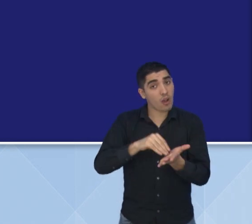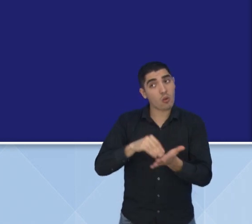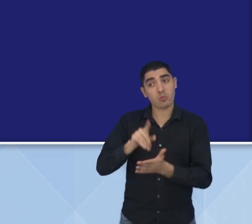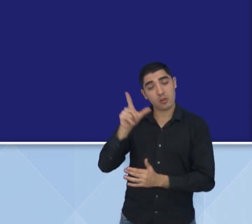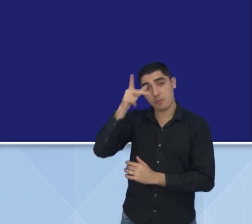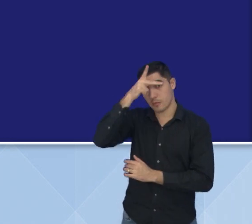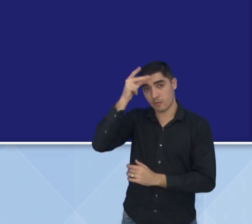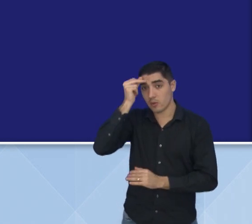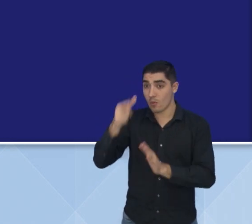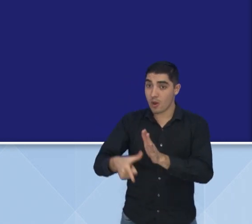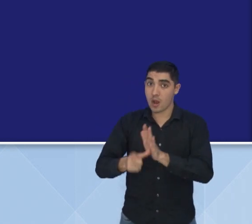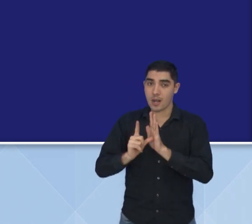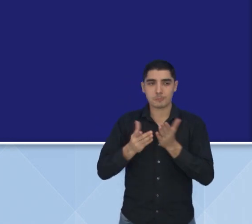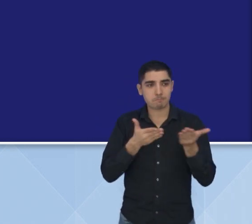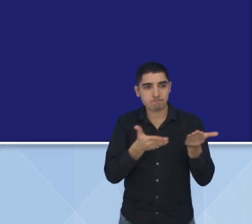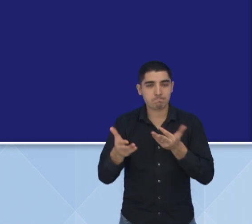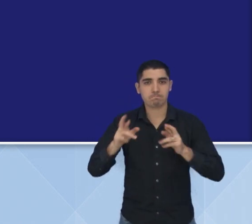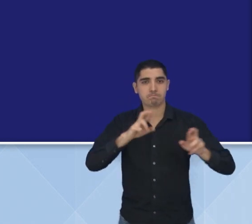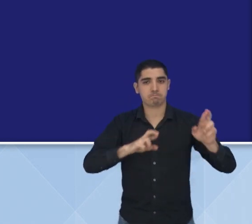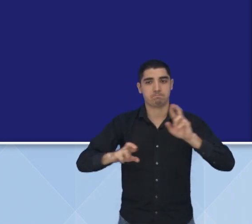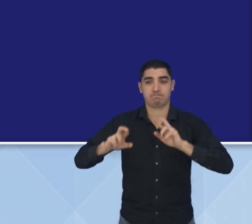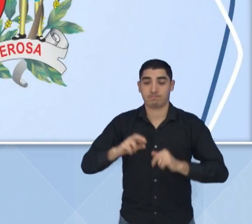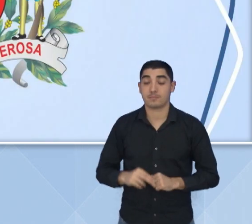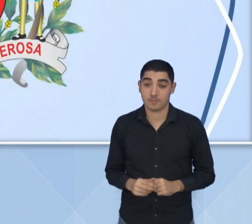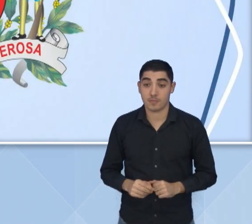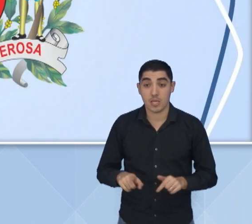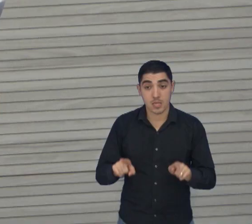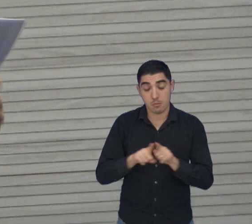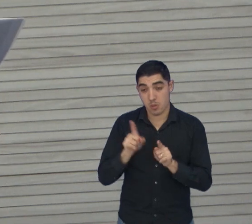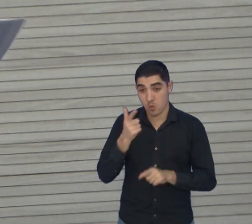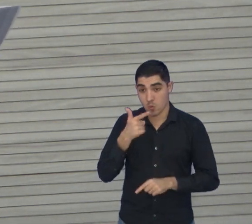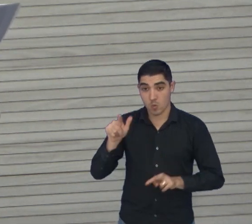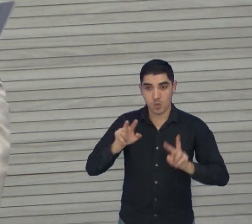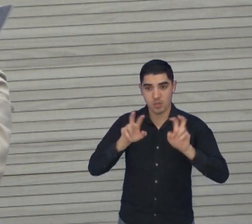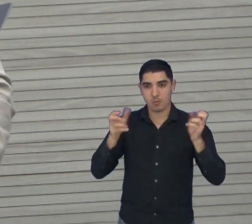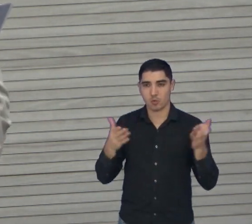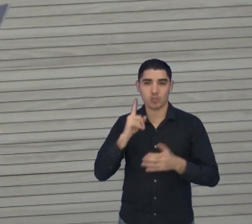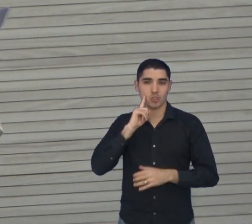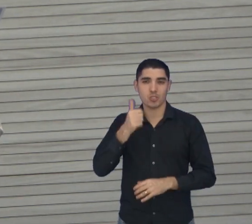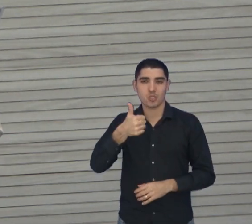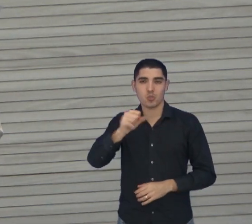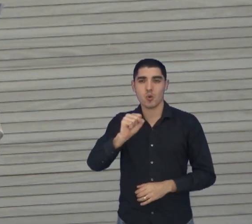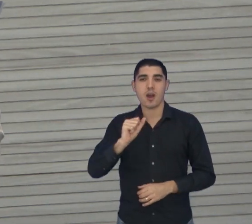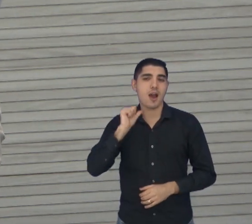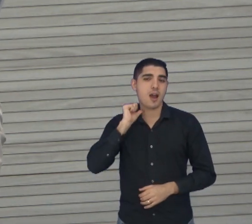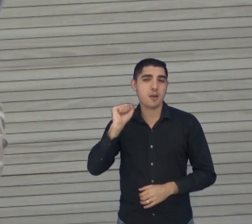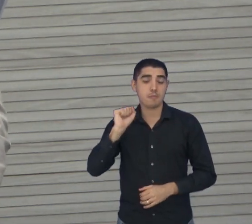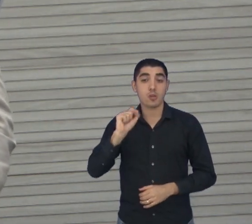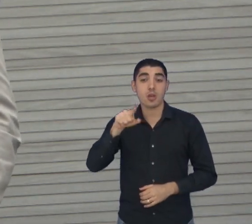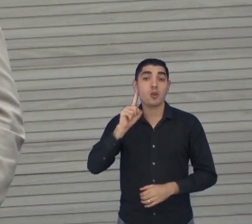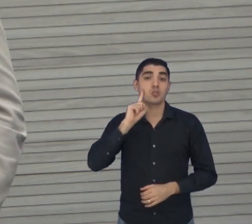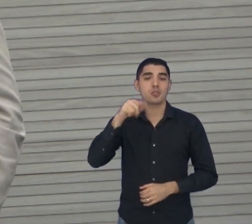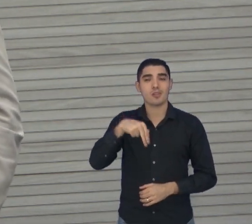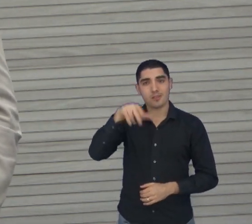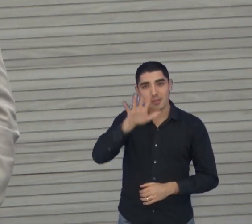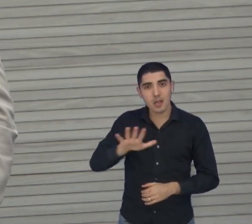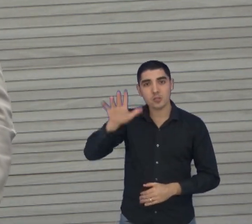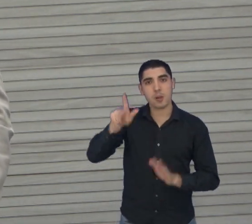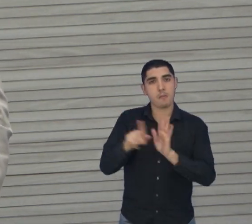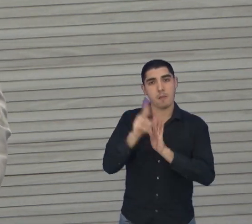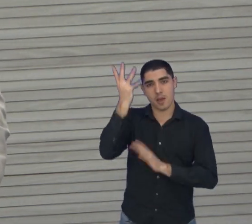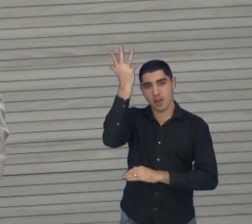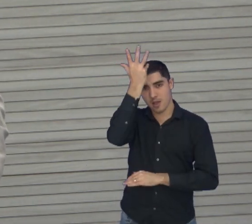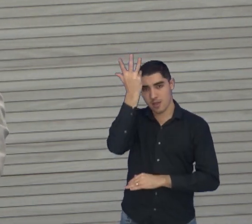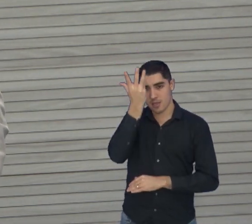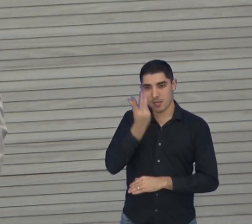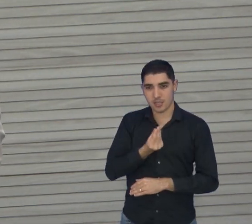números alarmantes. Outro assunto aqui, presidente, rapidamente, hoje é dia 18 de abril, é o Dia Nacional do Espiritismo, conforme Lei Federal número